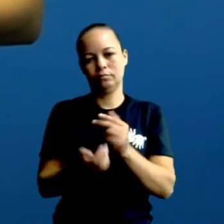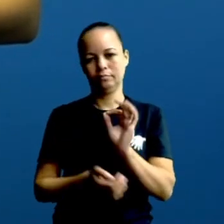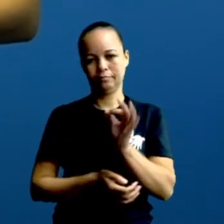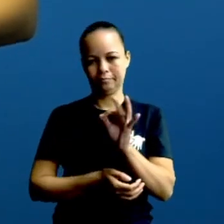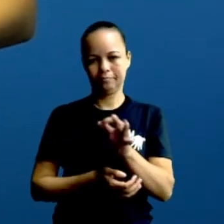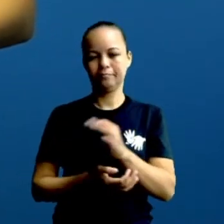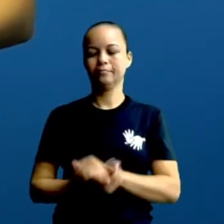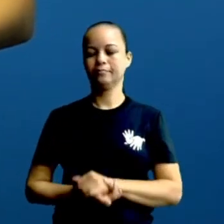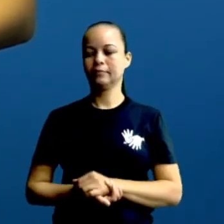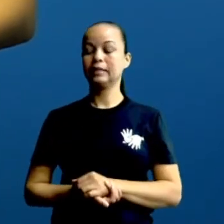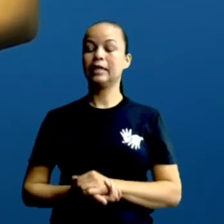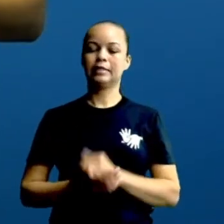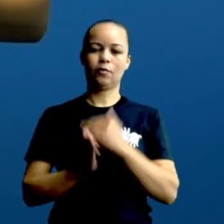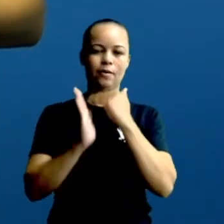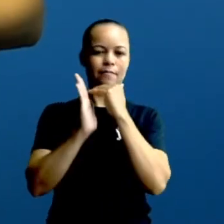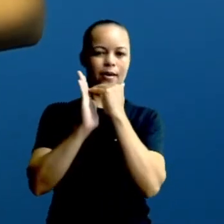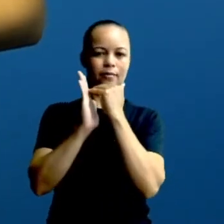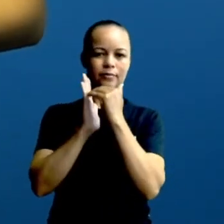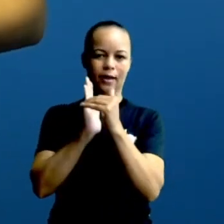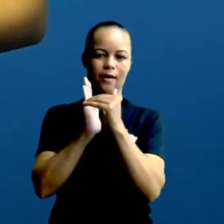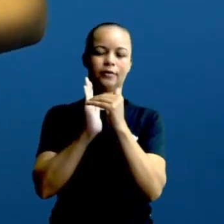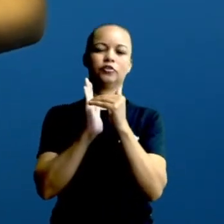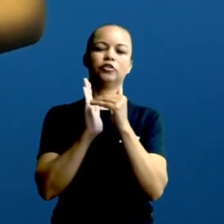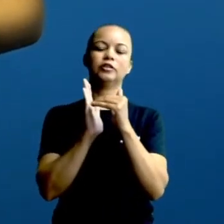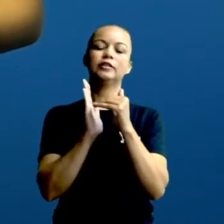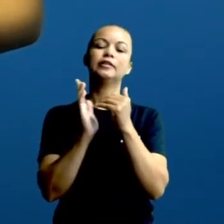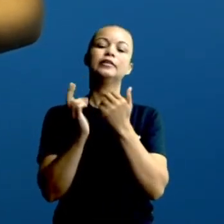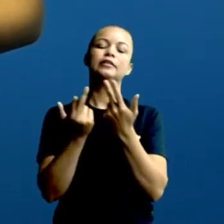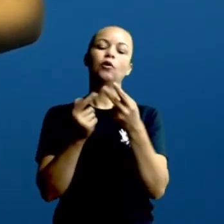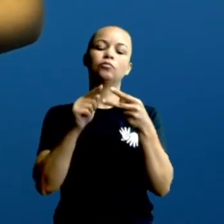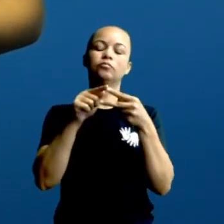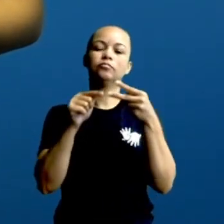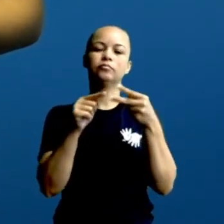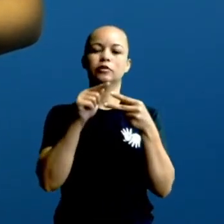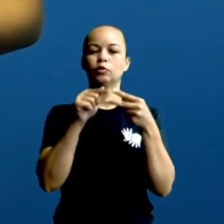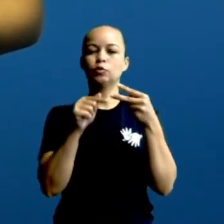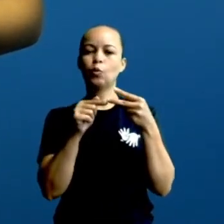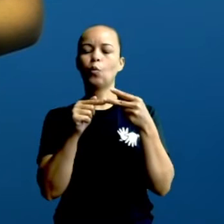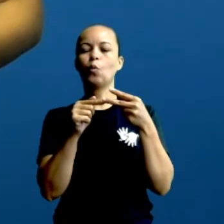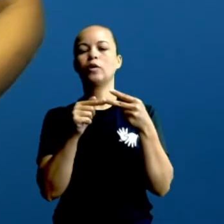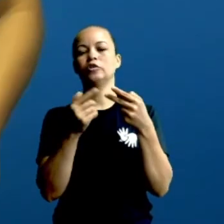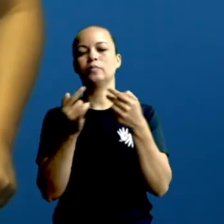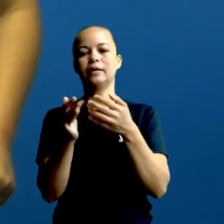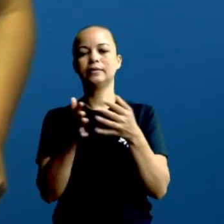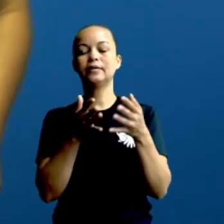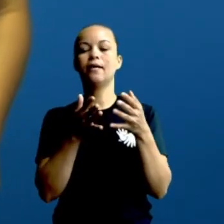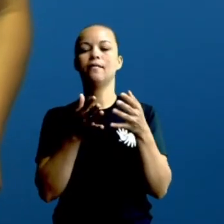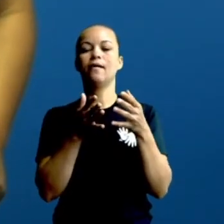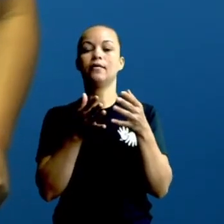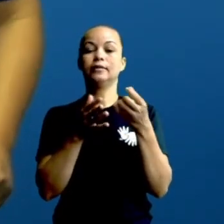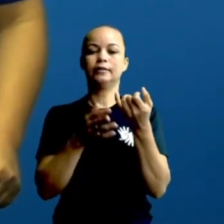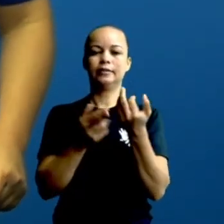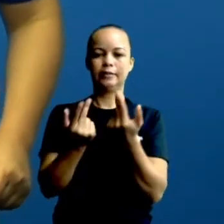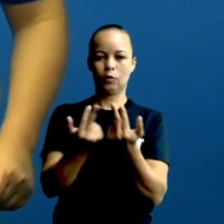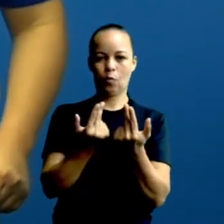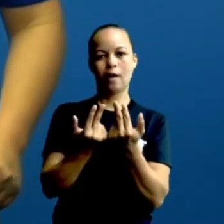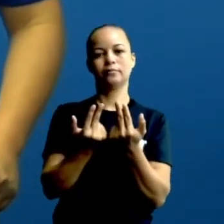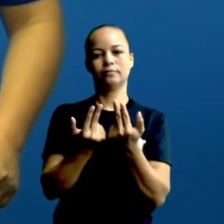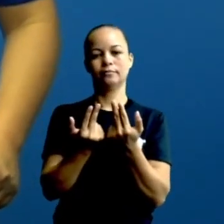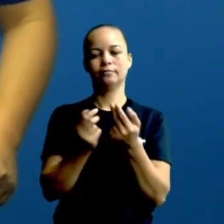certo então a metade é o que são duas parcelas iguais